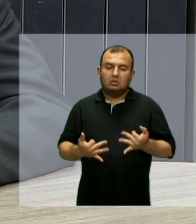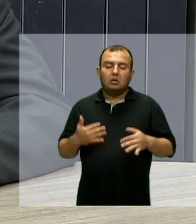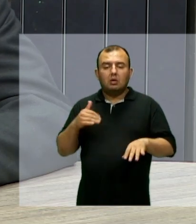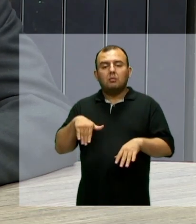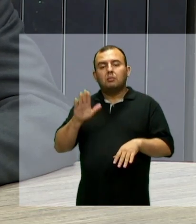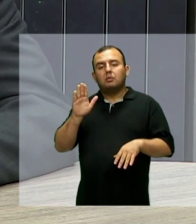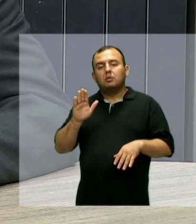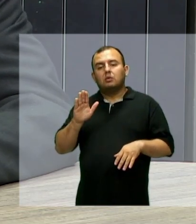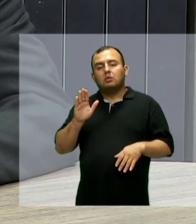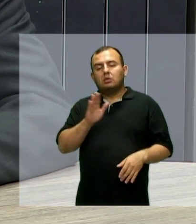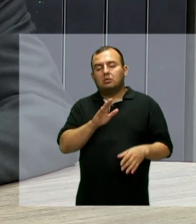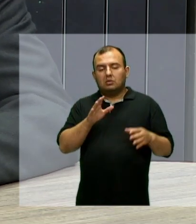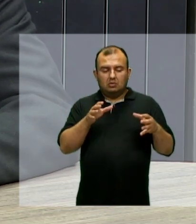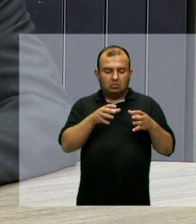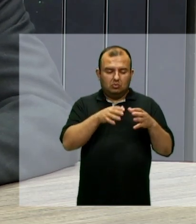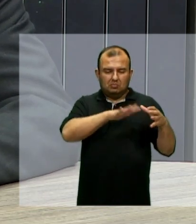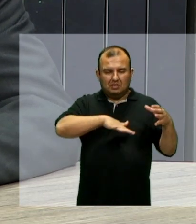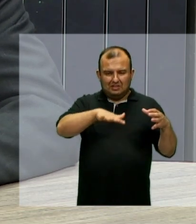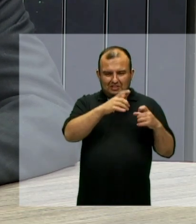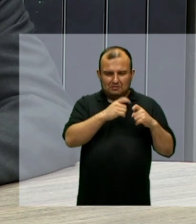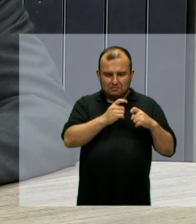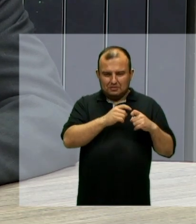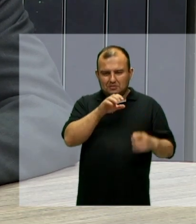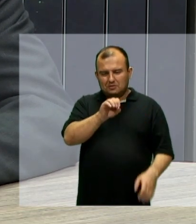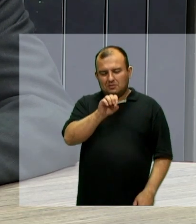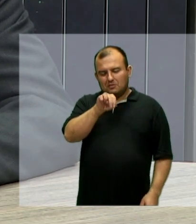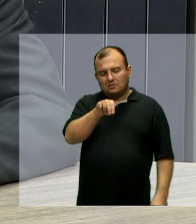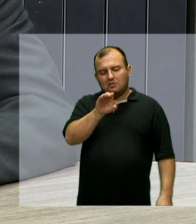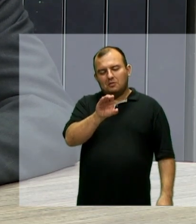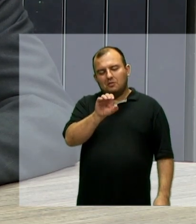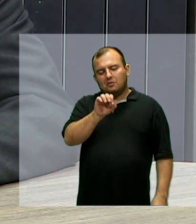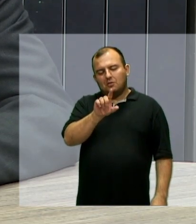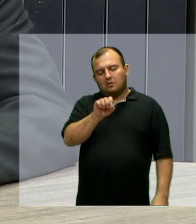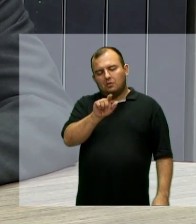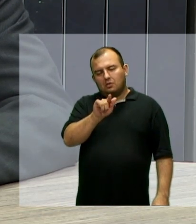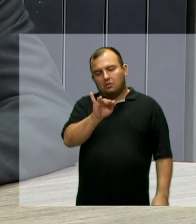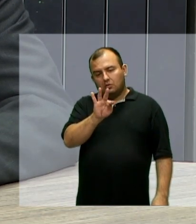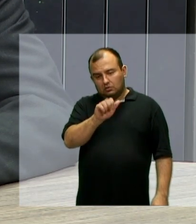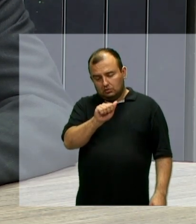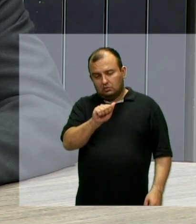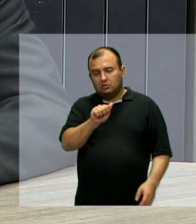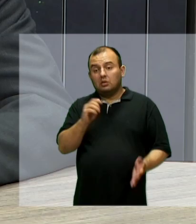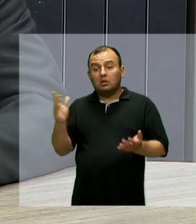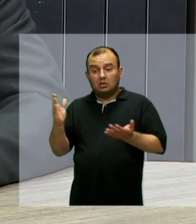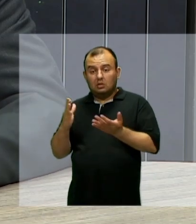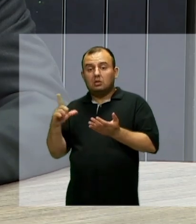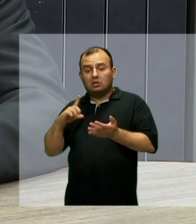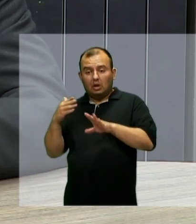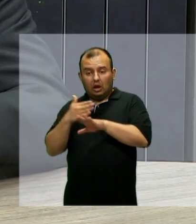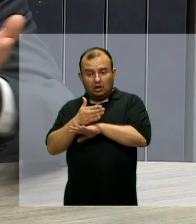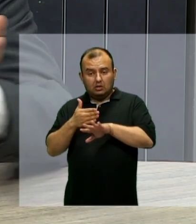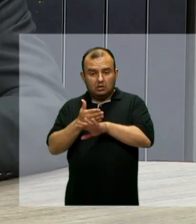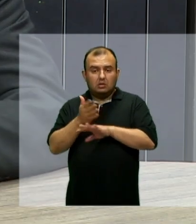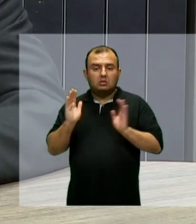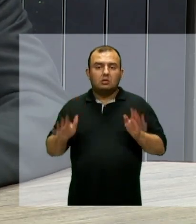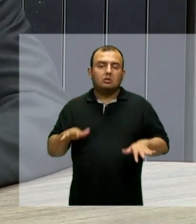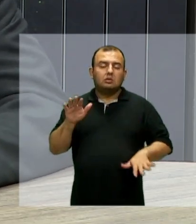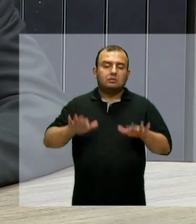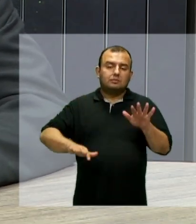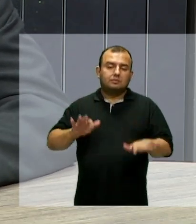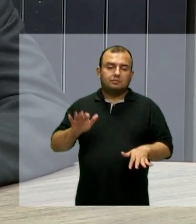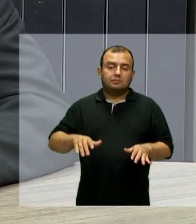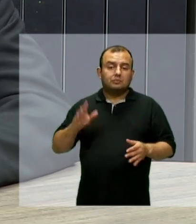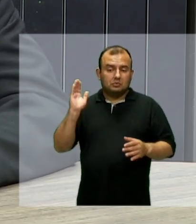propriedade seriam os oncologistas, né? Que têm tido acesso. às vezes até por